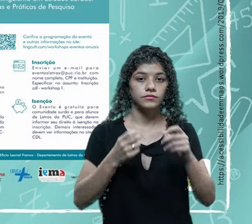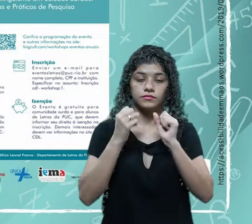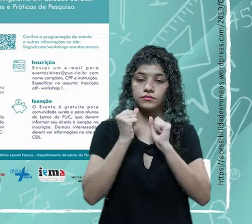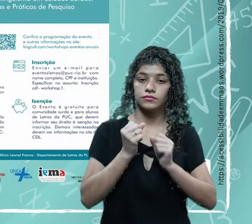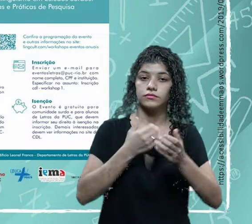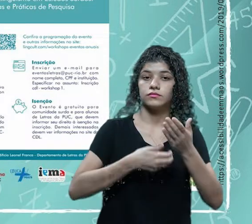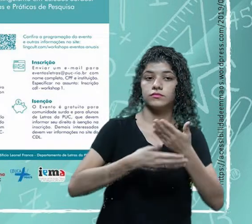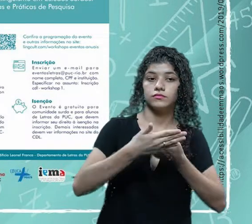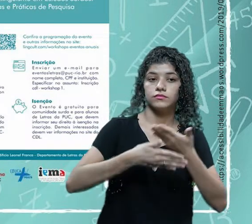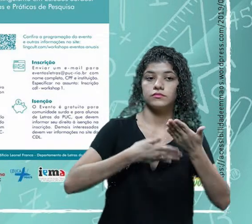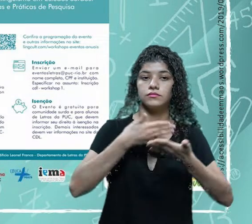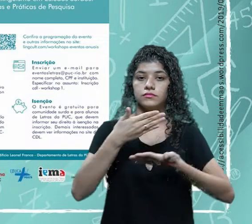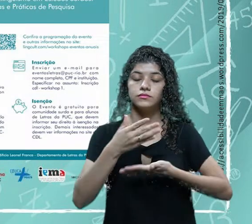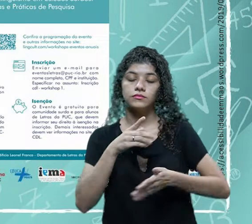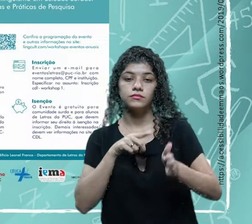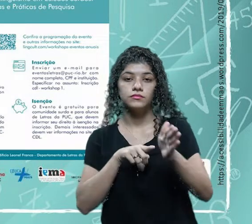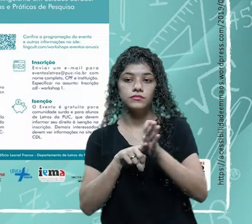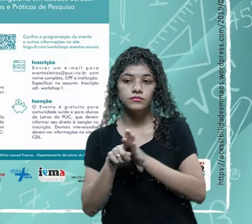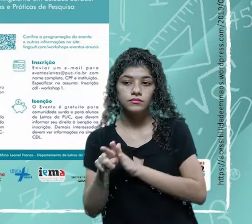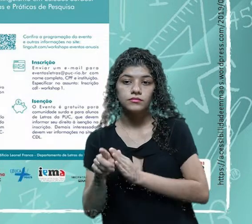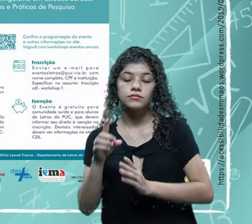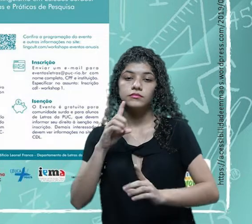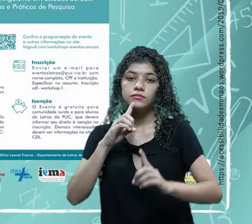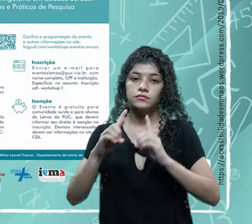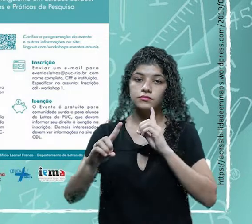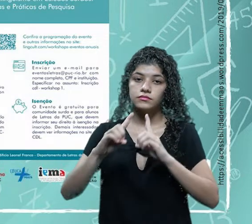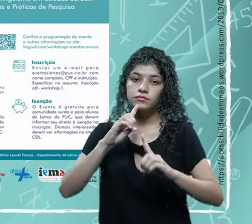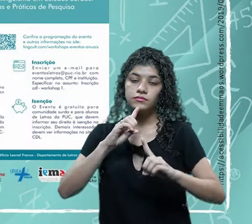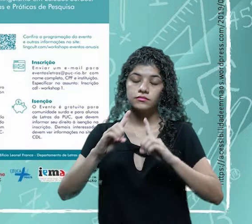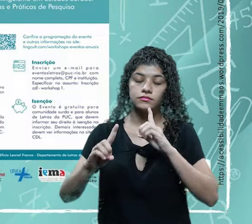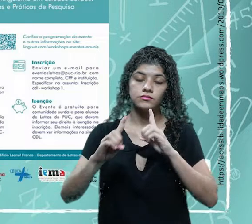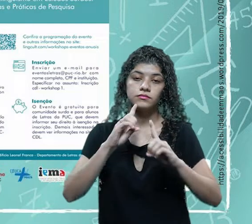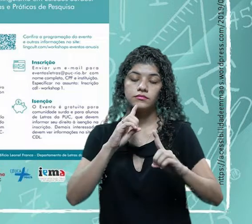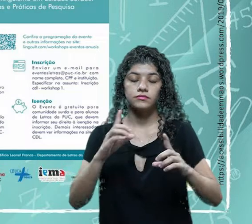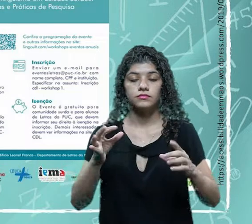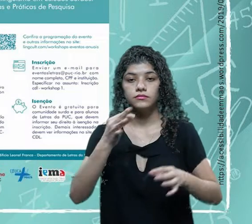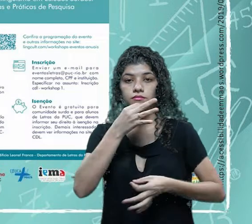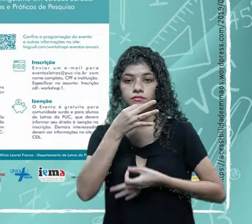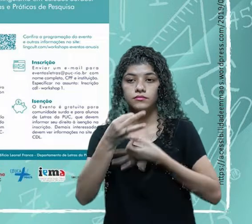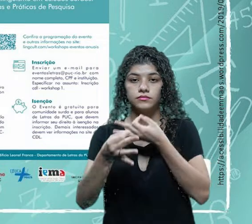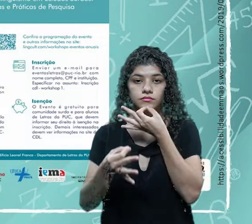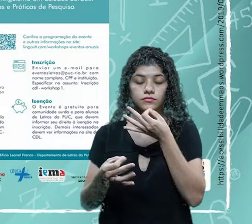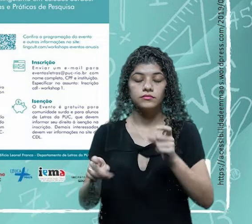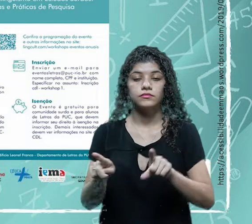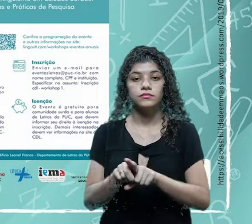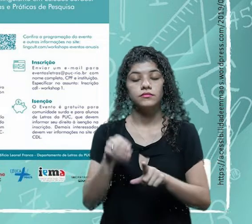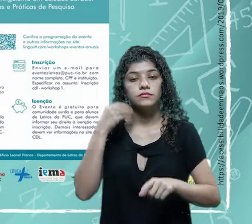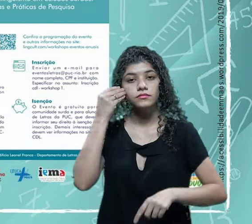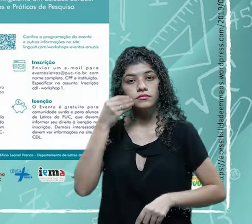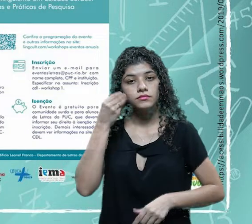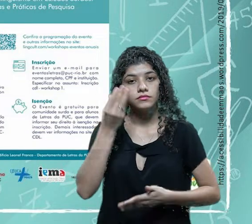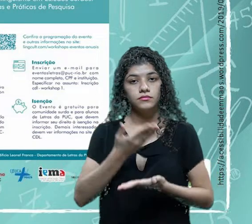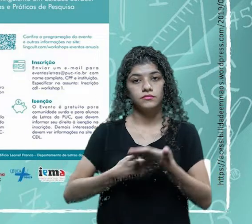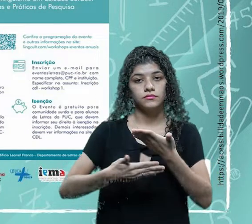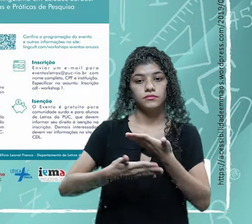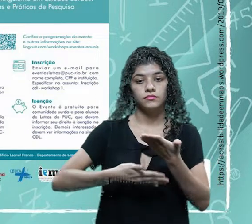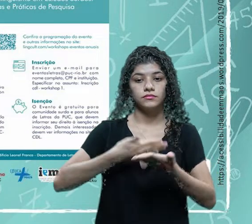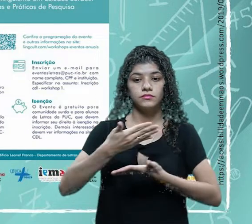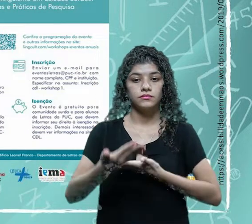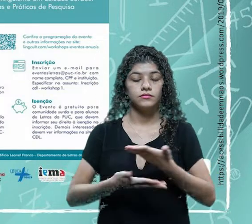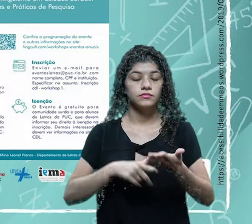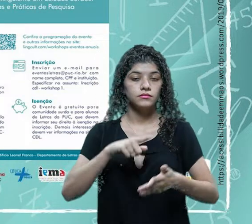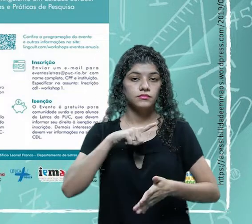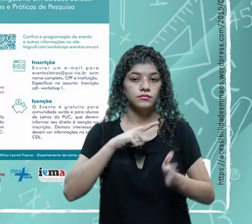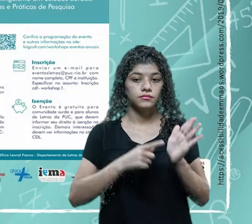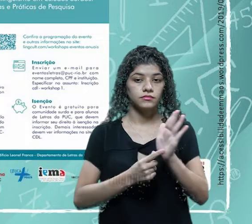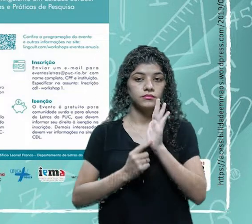por meio de cases e debates e realização de atividades e da troca de experiências aqui ao lado a